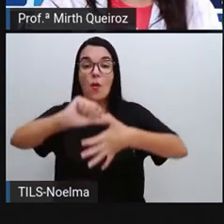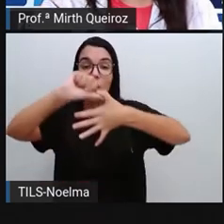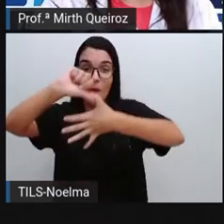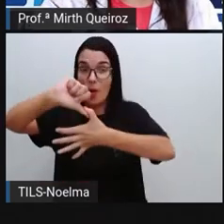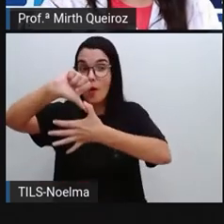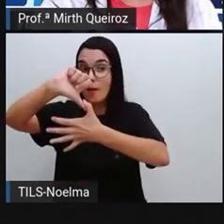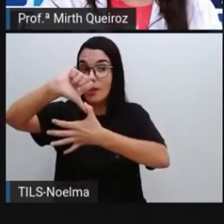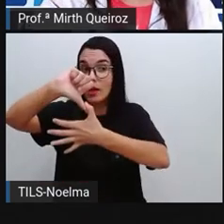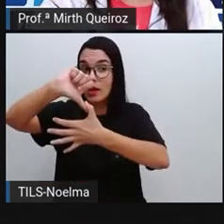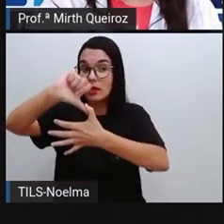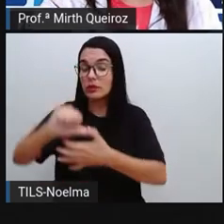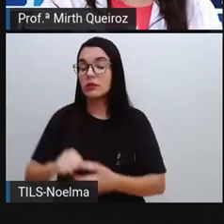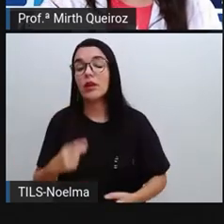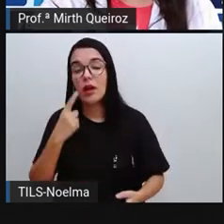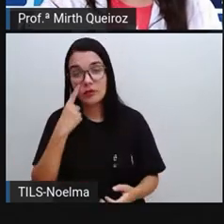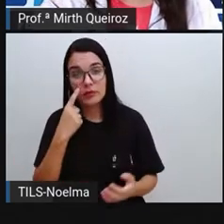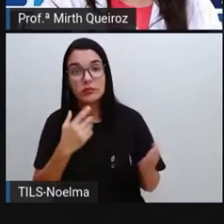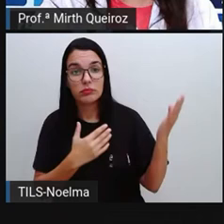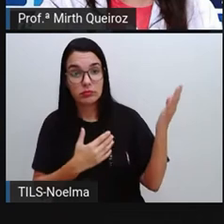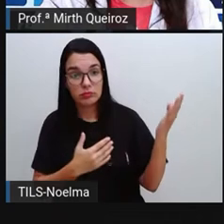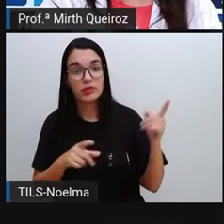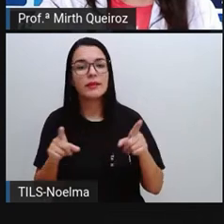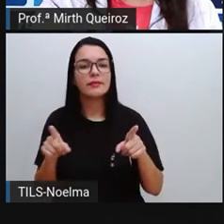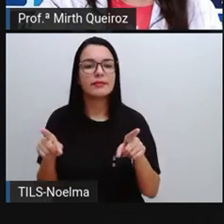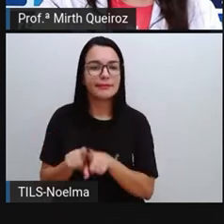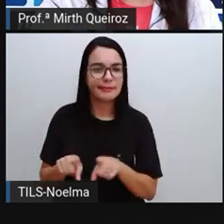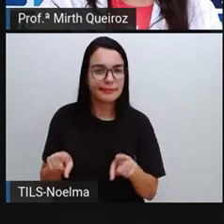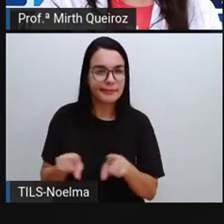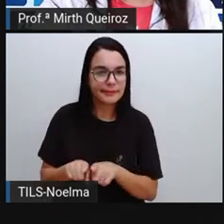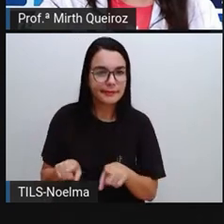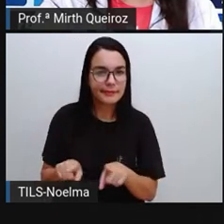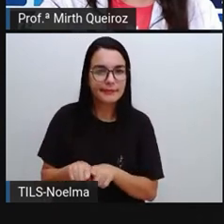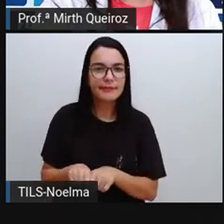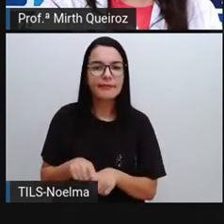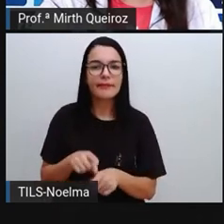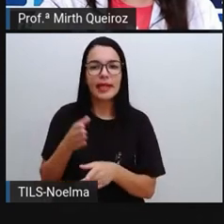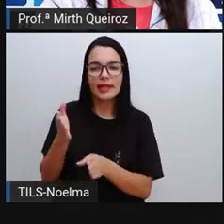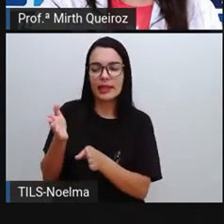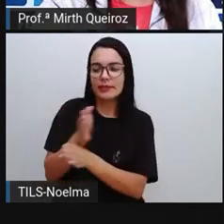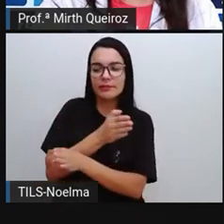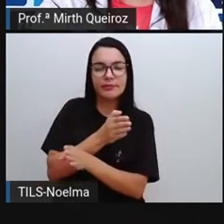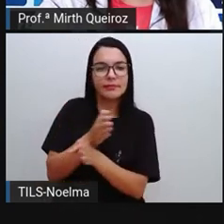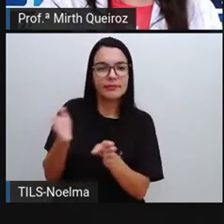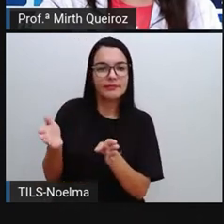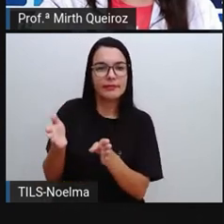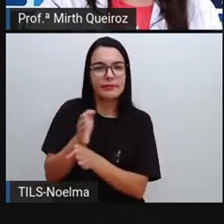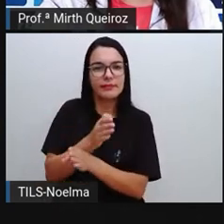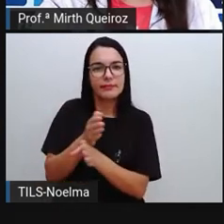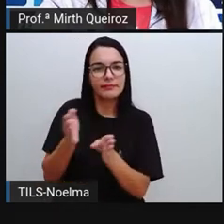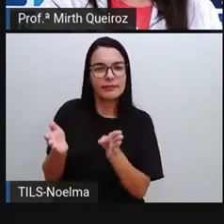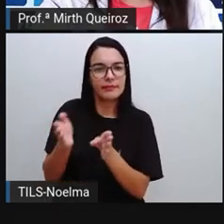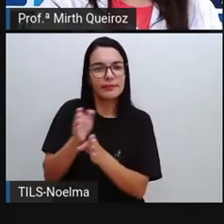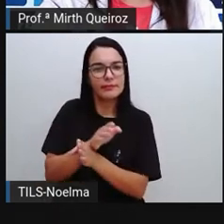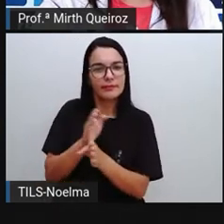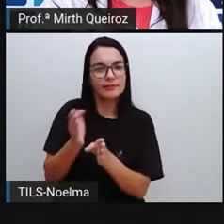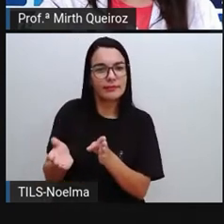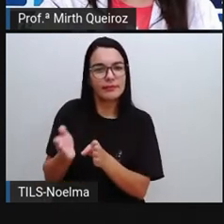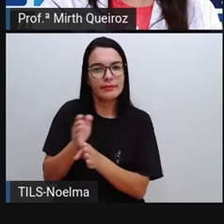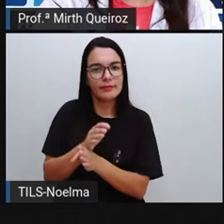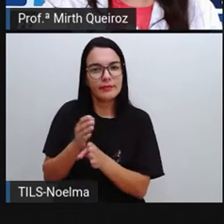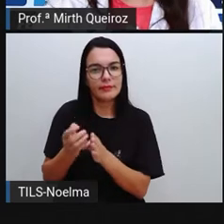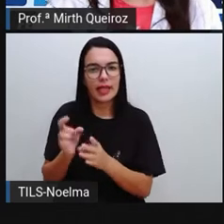da América, né? Dá para a gente ver aí também, neste caso, as fronteiras,